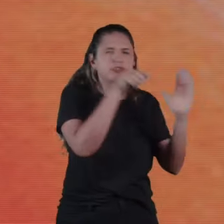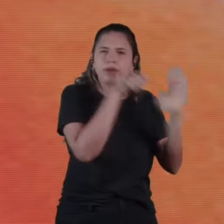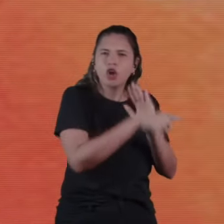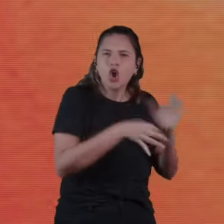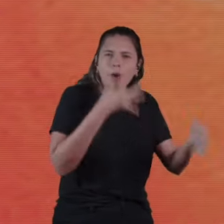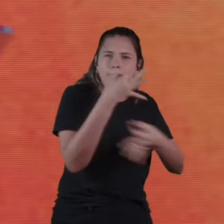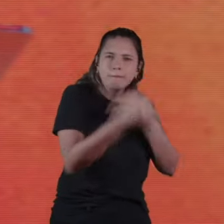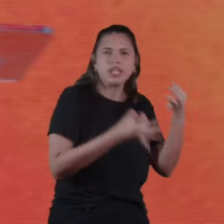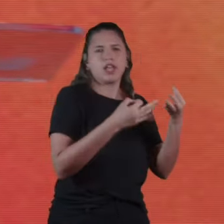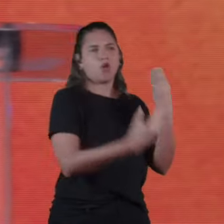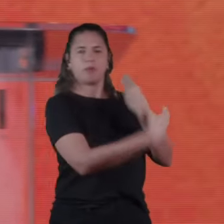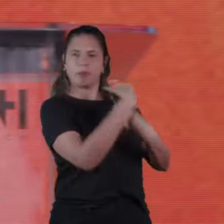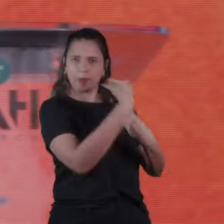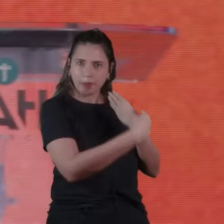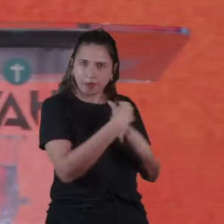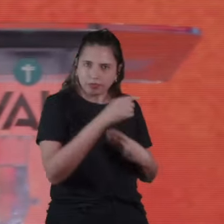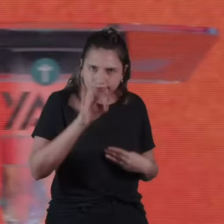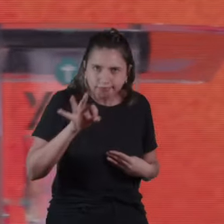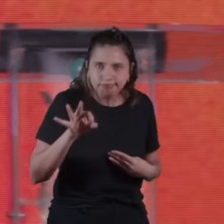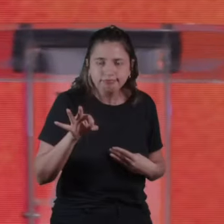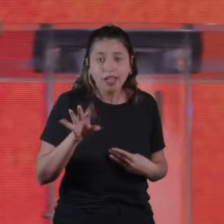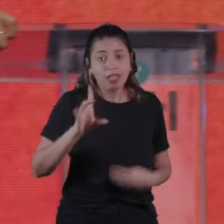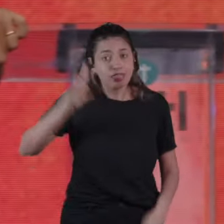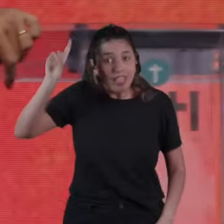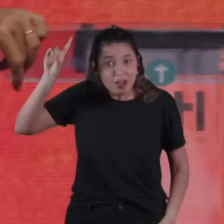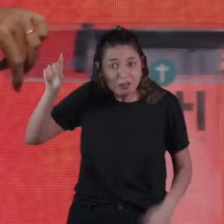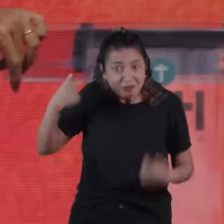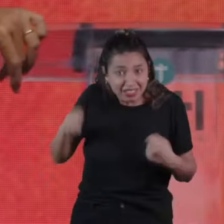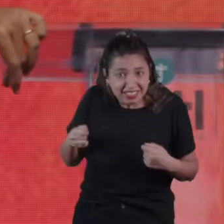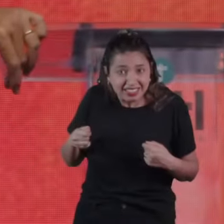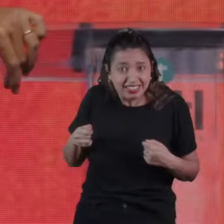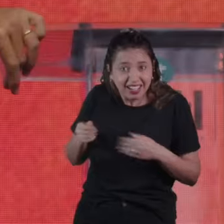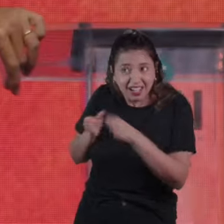uma consultoria, sim ou não? Deus precisou disso?